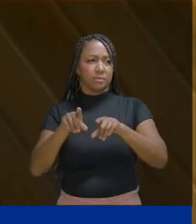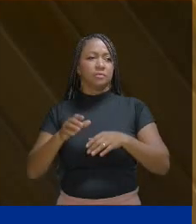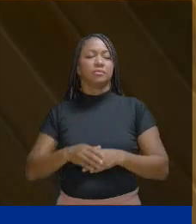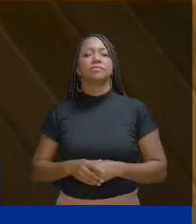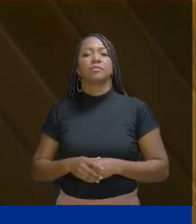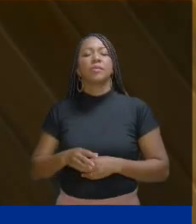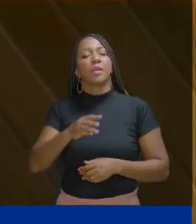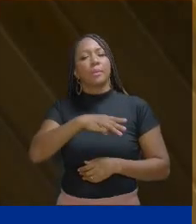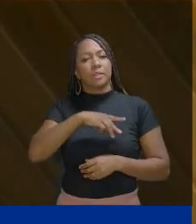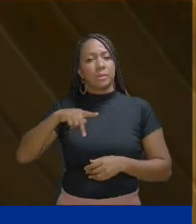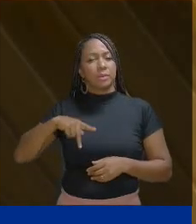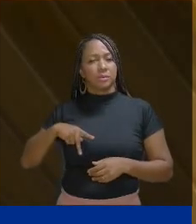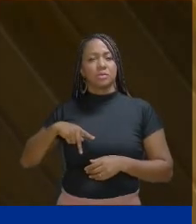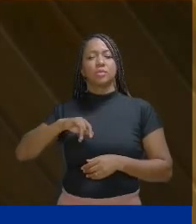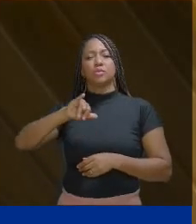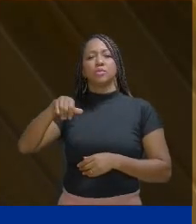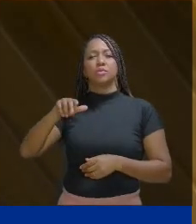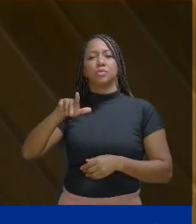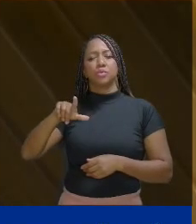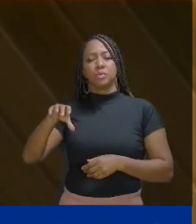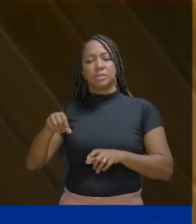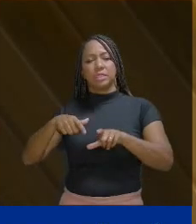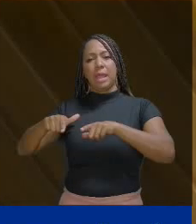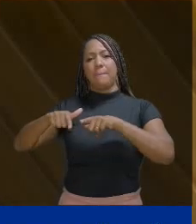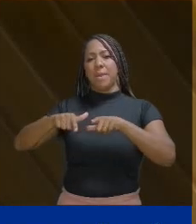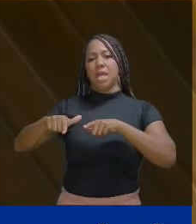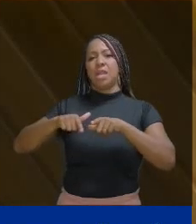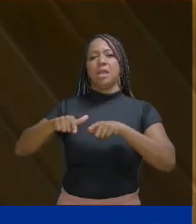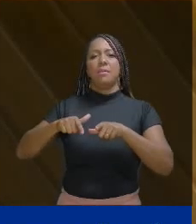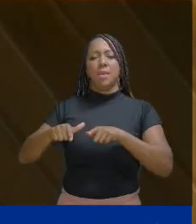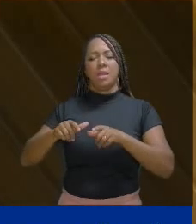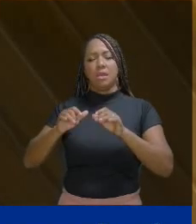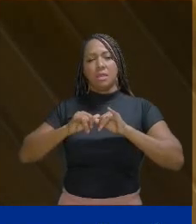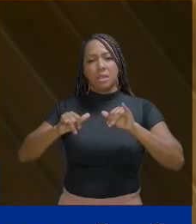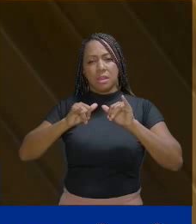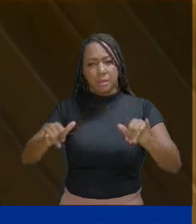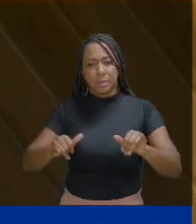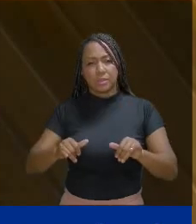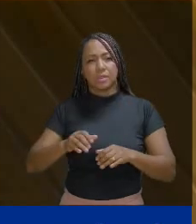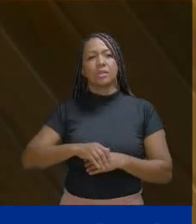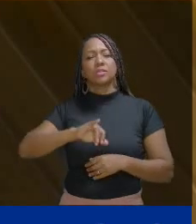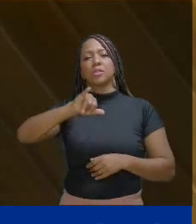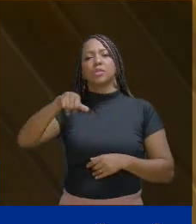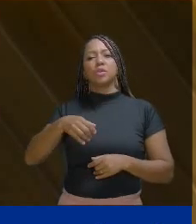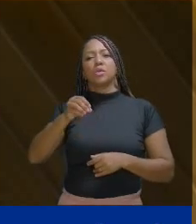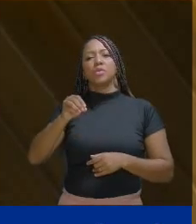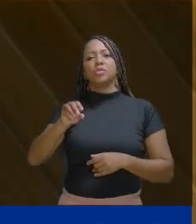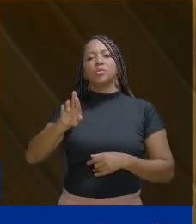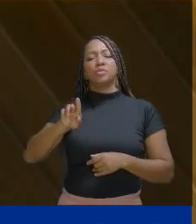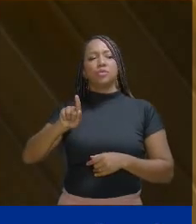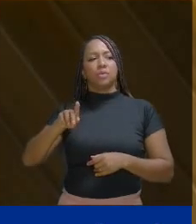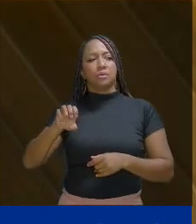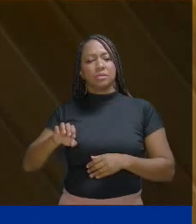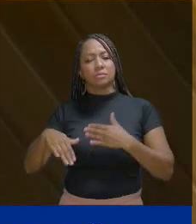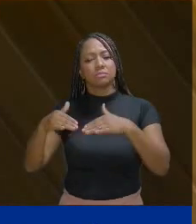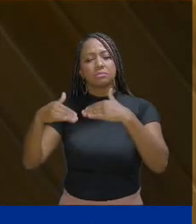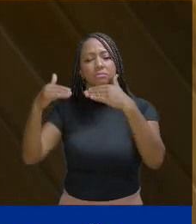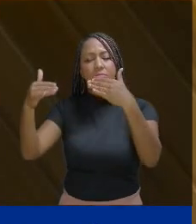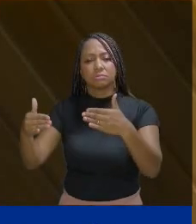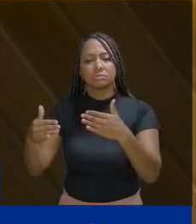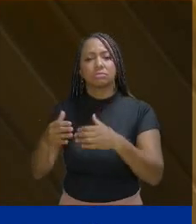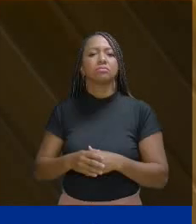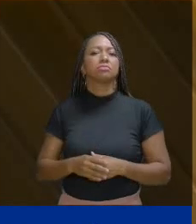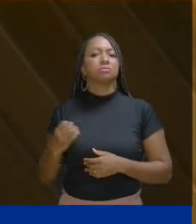MPE afirmou que Júlio César trabalhava ativamente na campanha de Jorge Amanajás, desempenhando